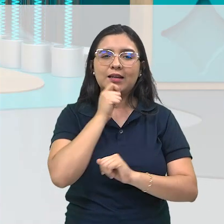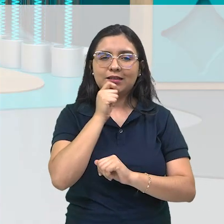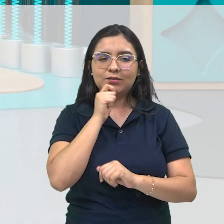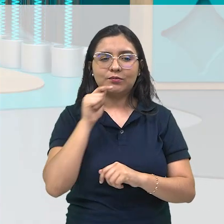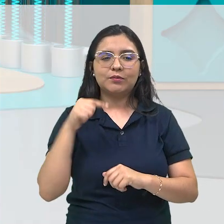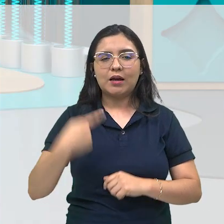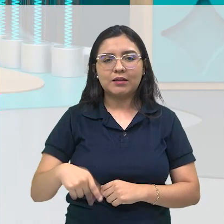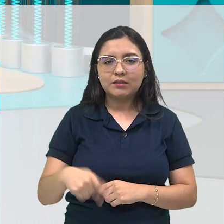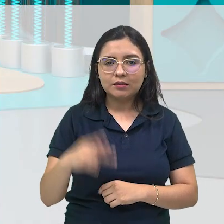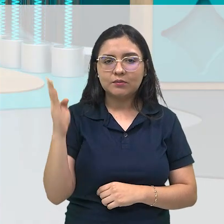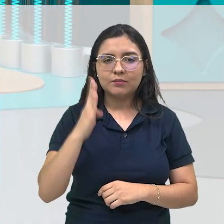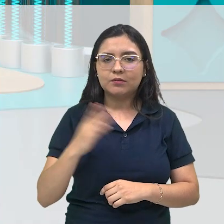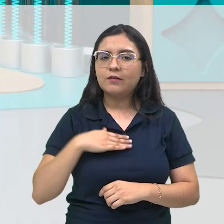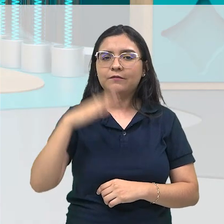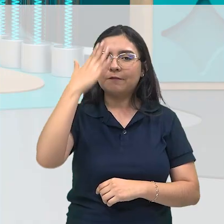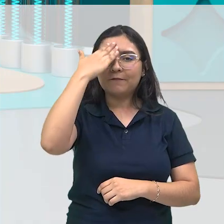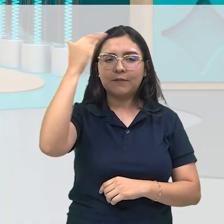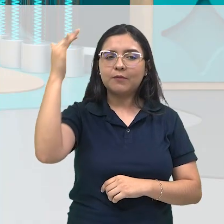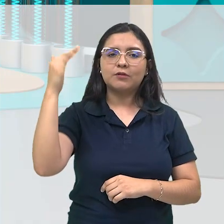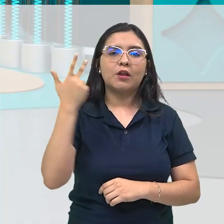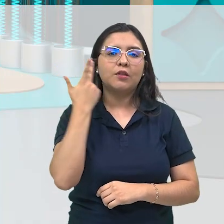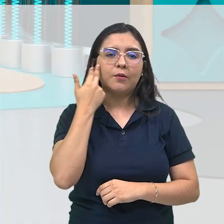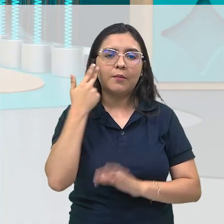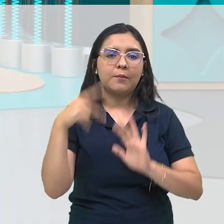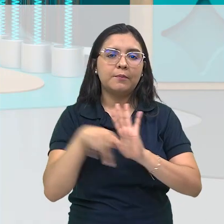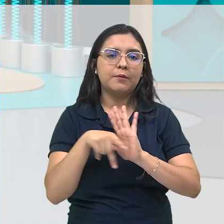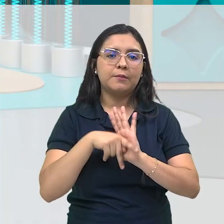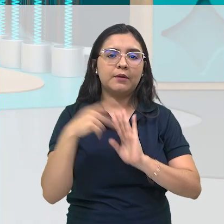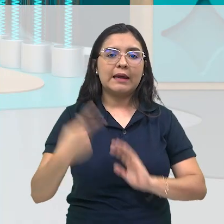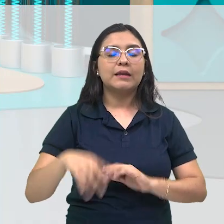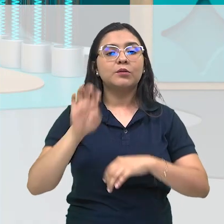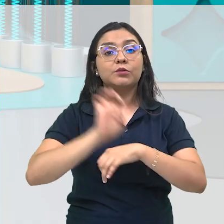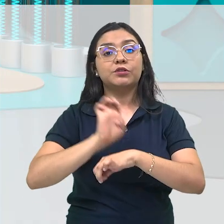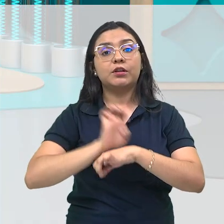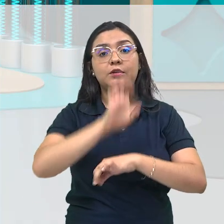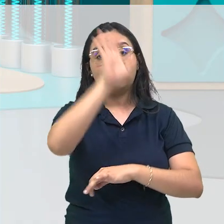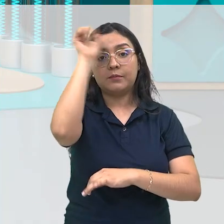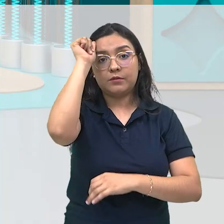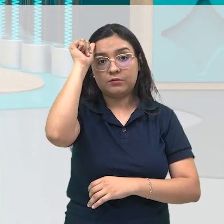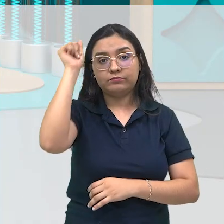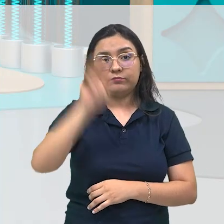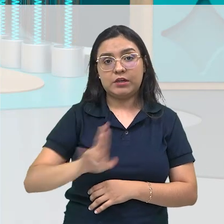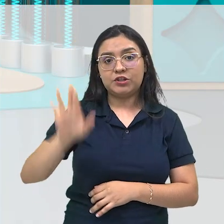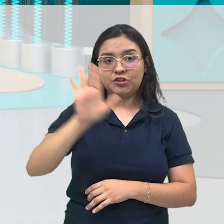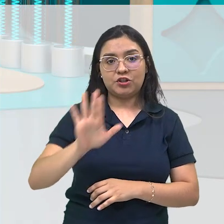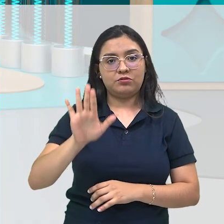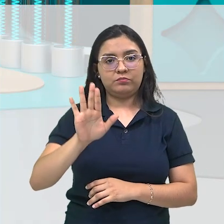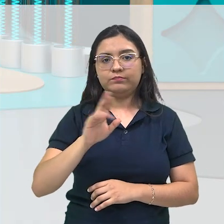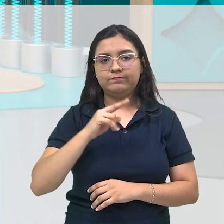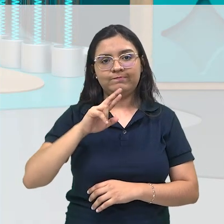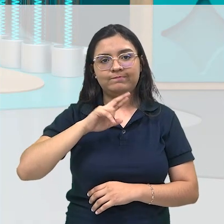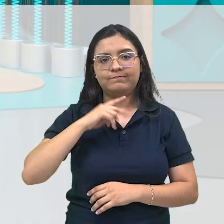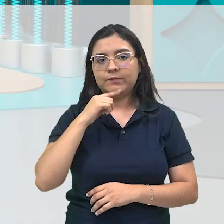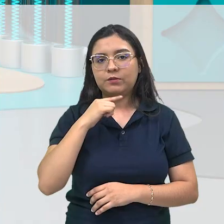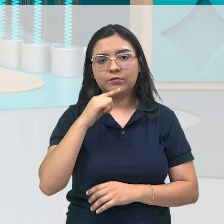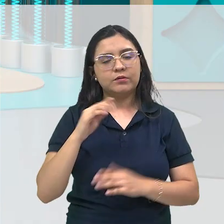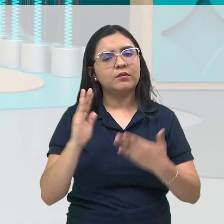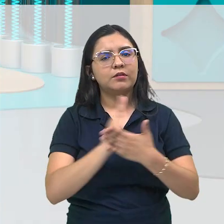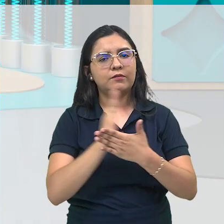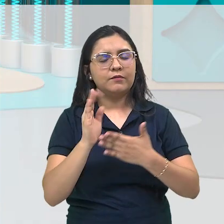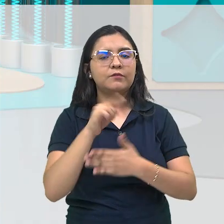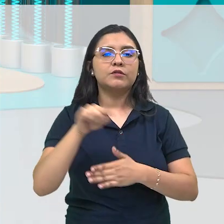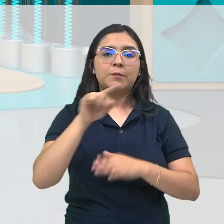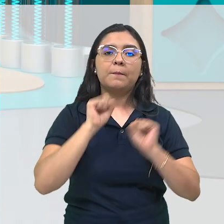ainda não é tão comum aqui no nosso estado, na nossa região. Quem sabe até vocês não